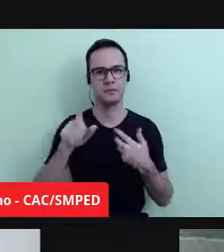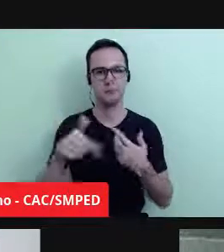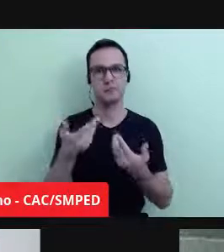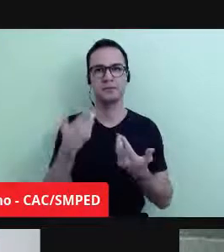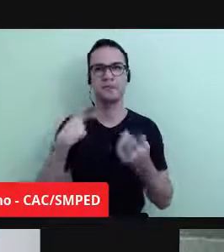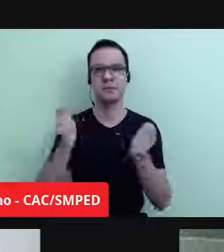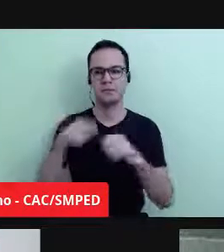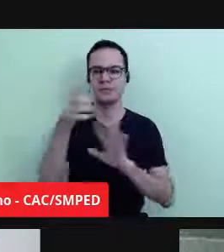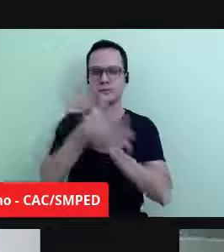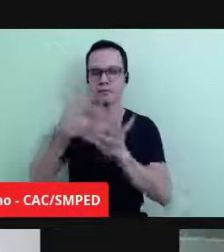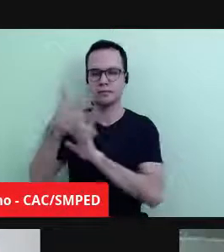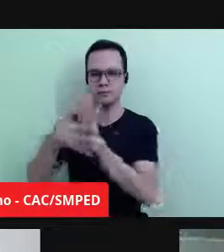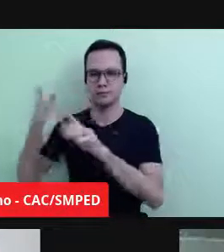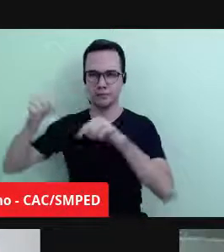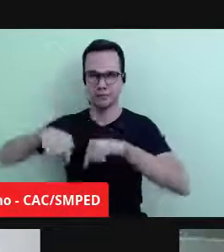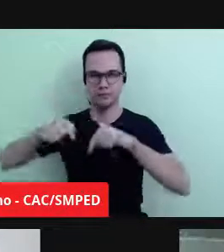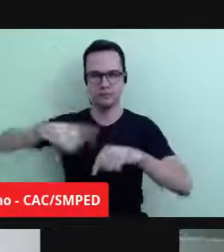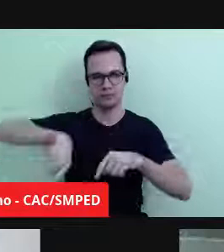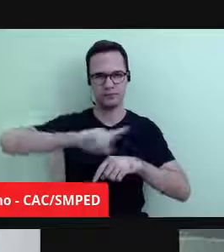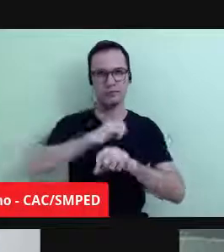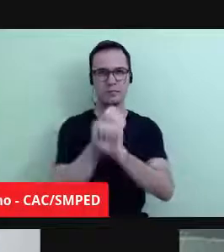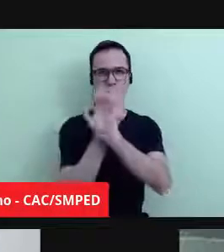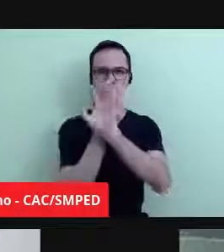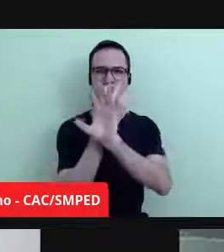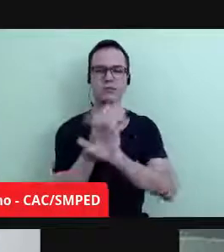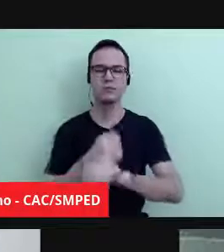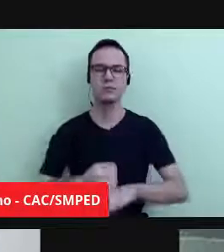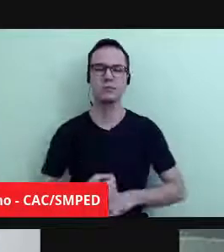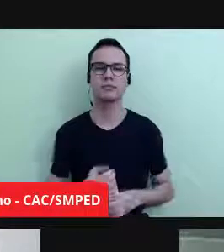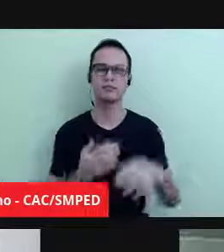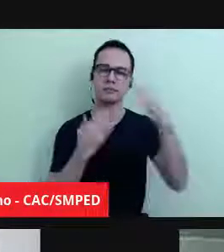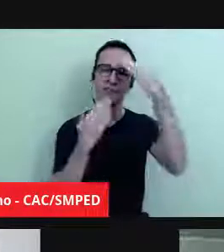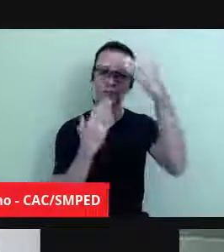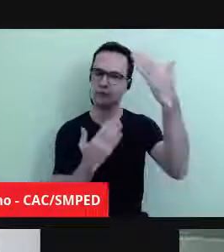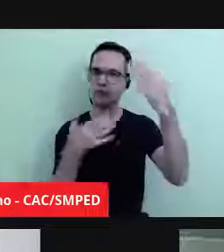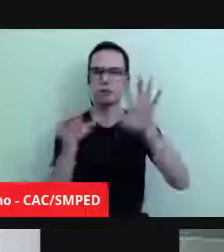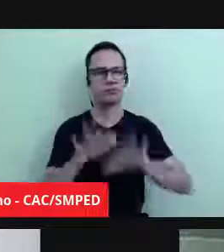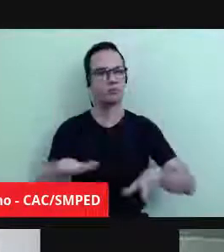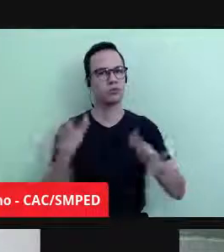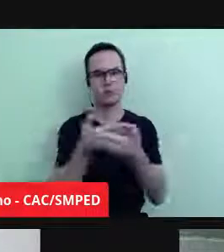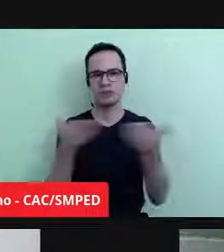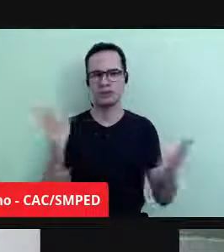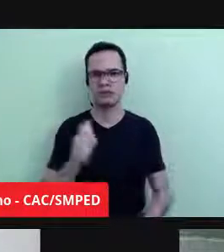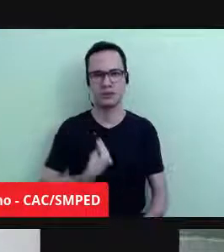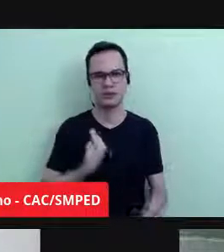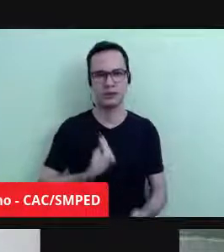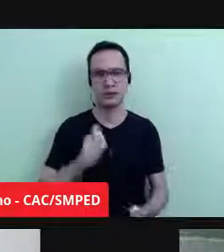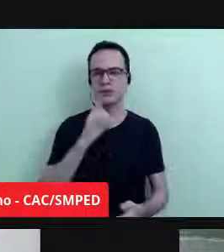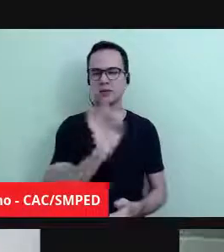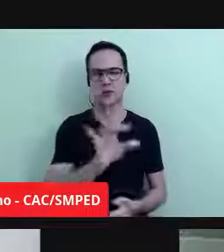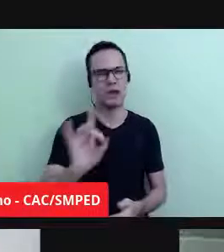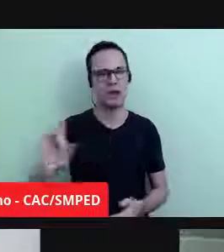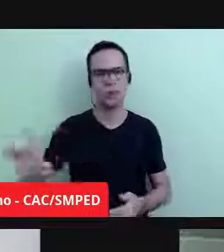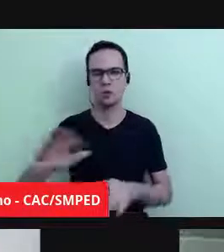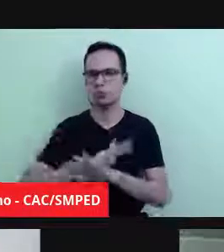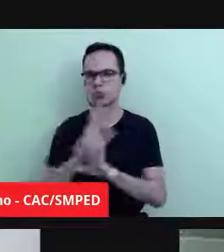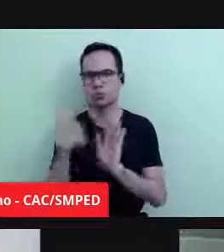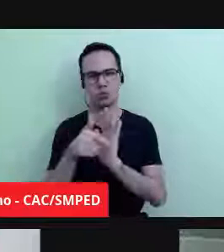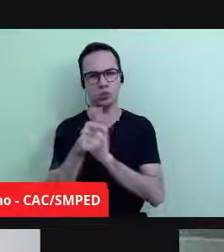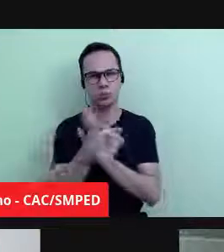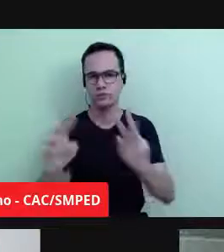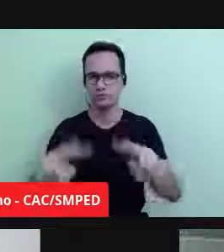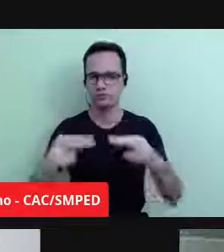acessibilidade em Libras durante as nossas lives. Agradeço a todos os participantes de todas as lives, a todos que